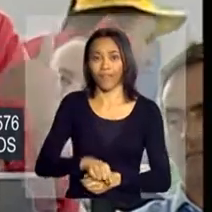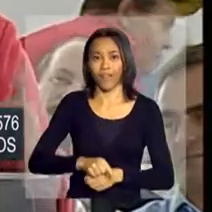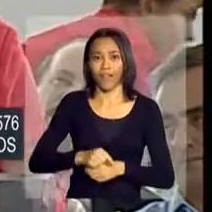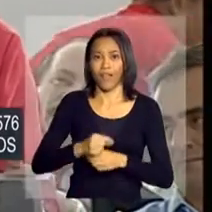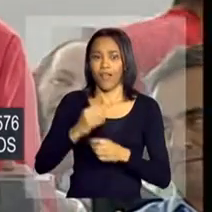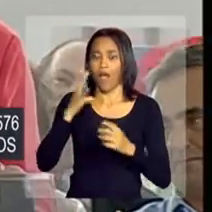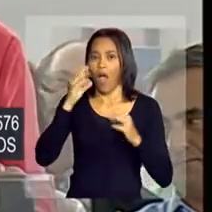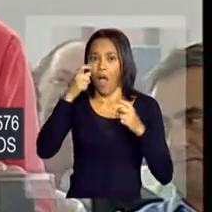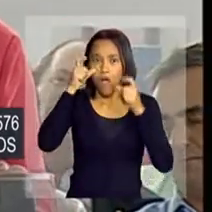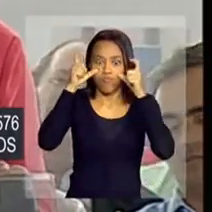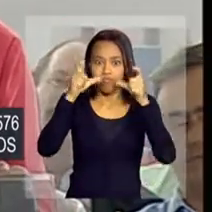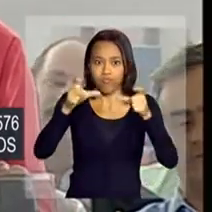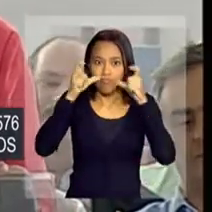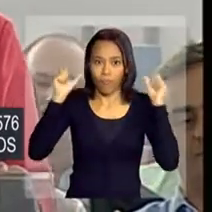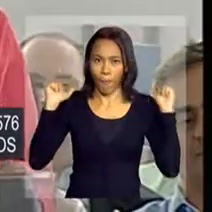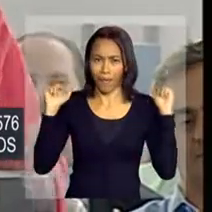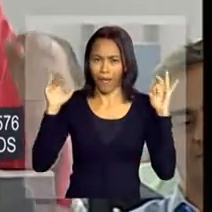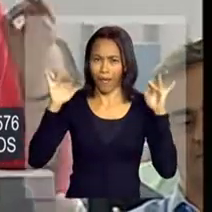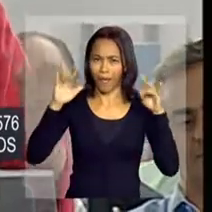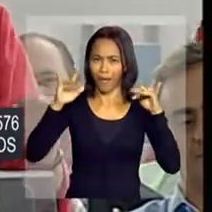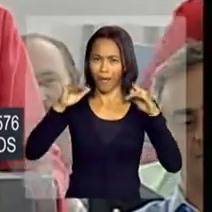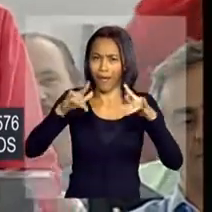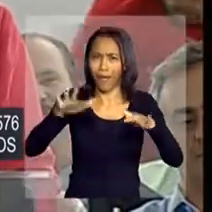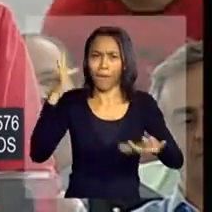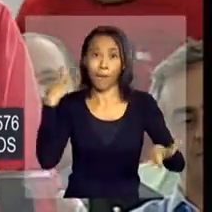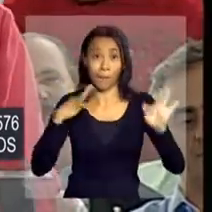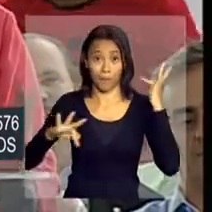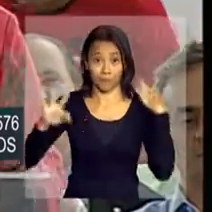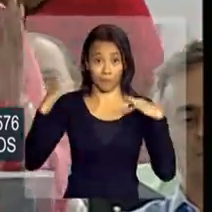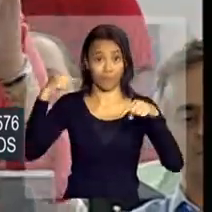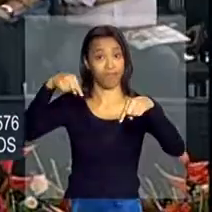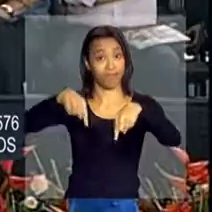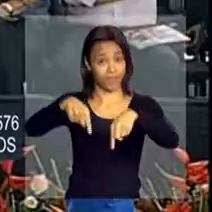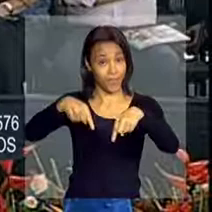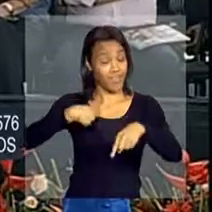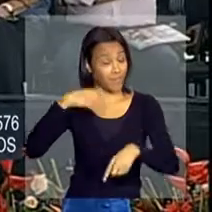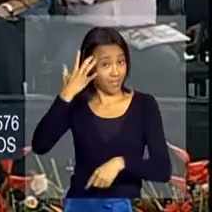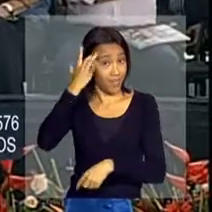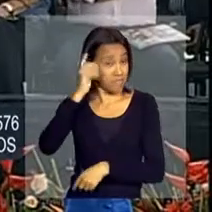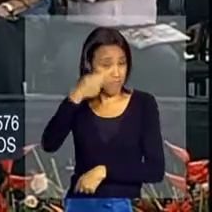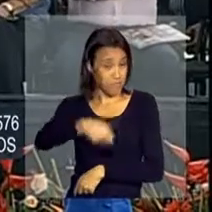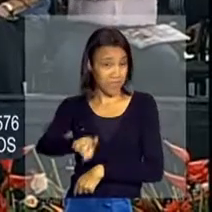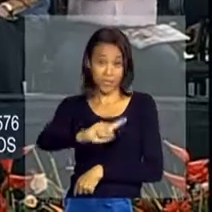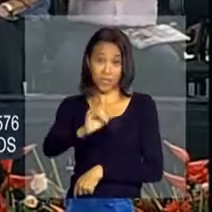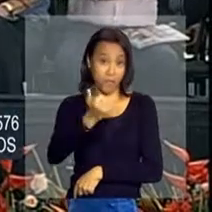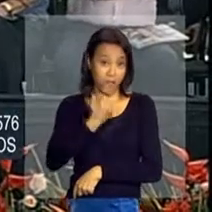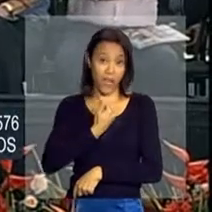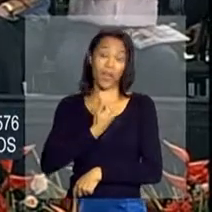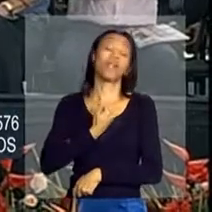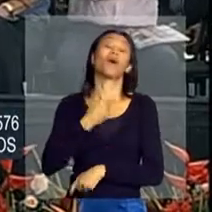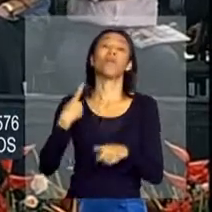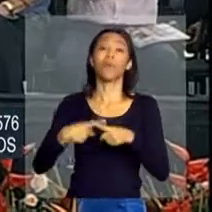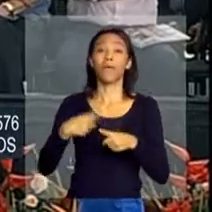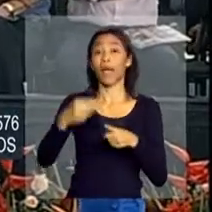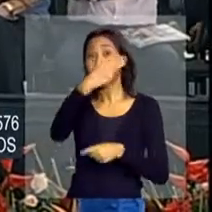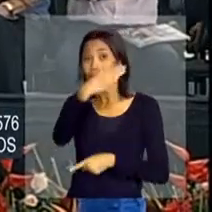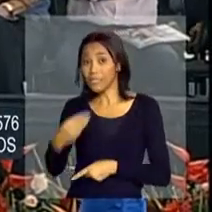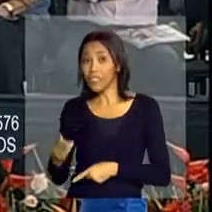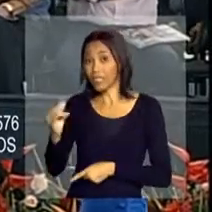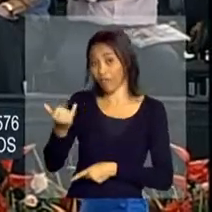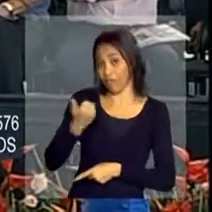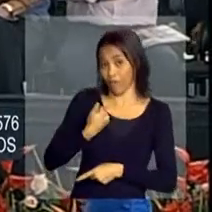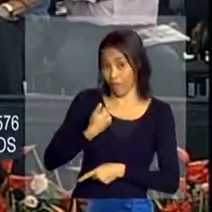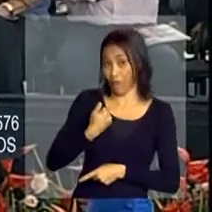grandes atrações turísticas. E acho, vocês nem precisam me dizer, porque a ministra Ideli esteve aqui